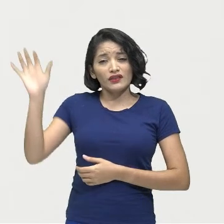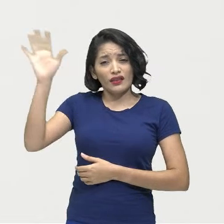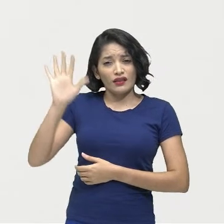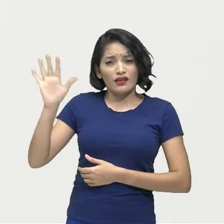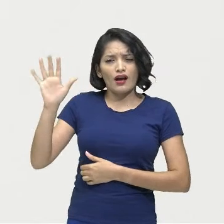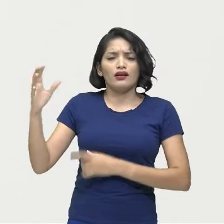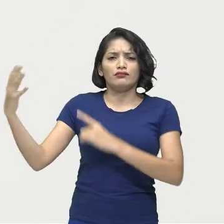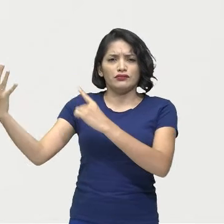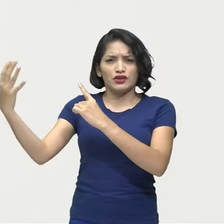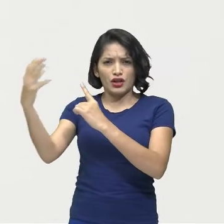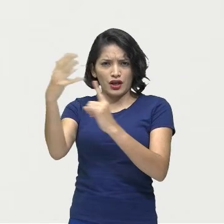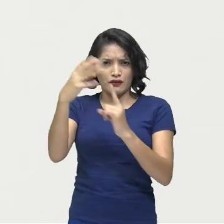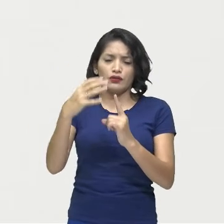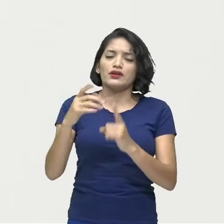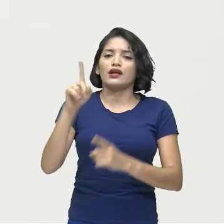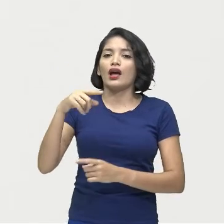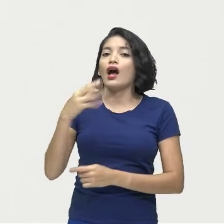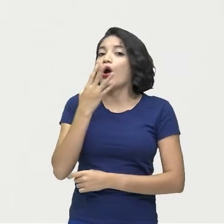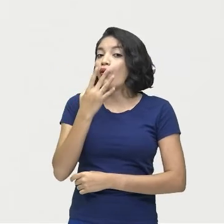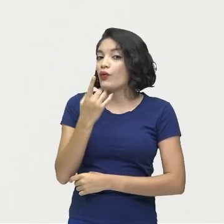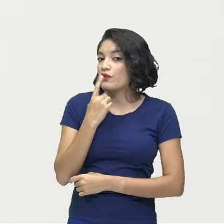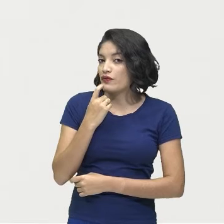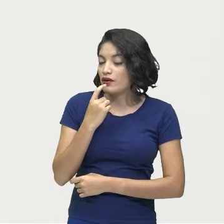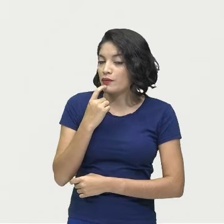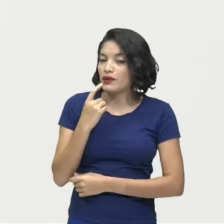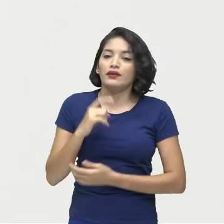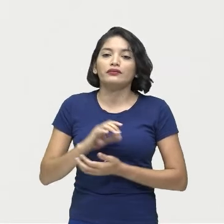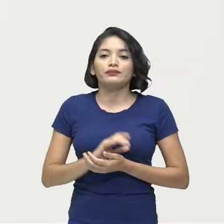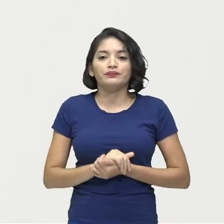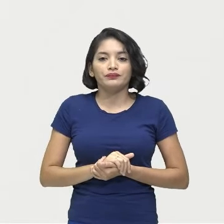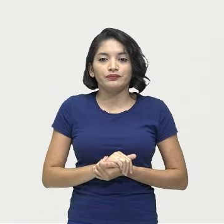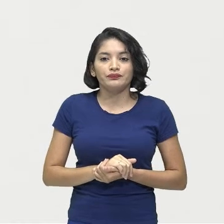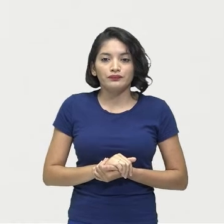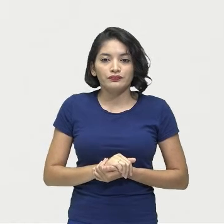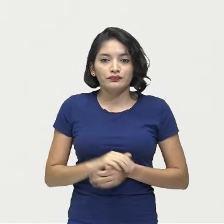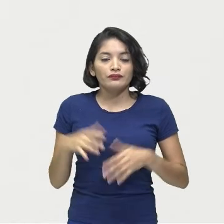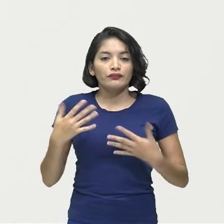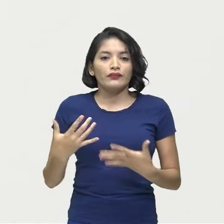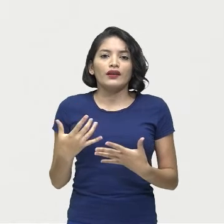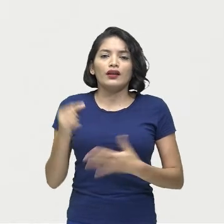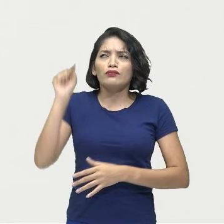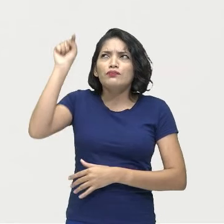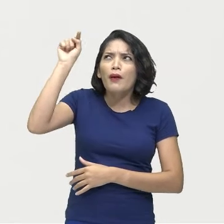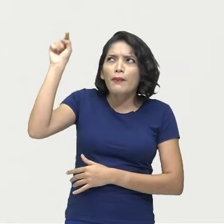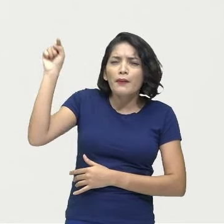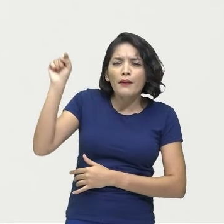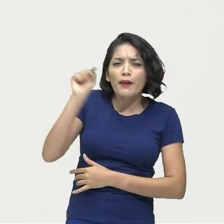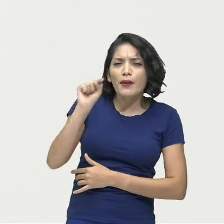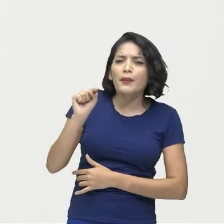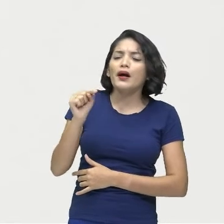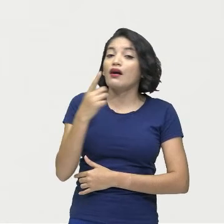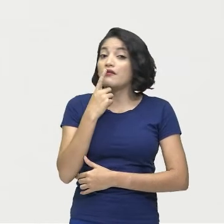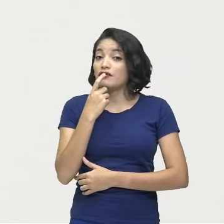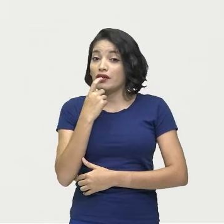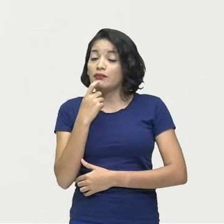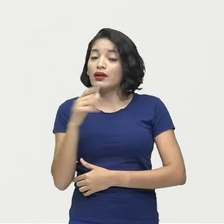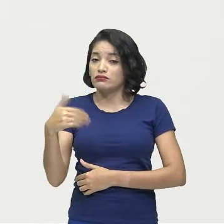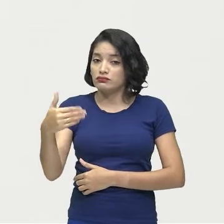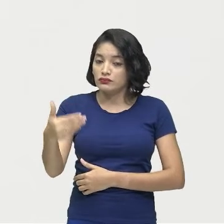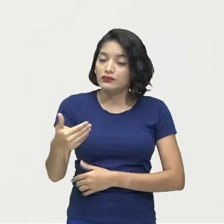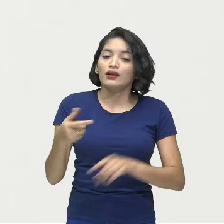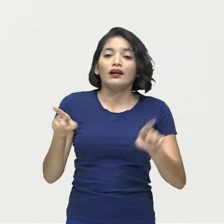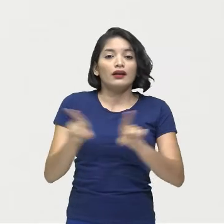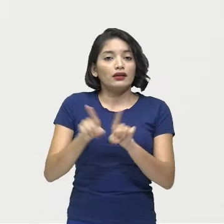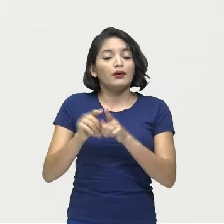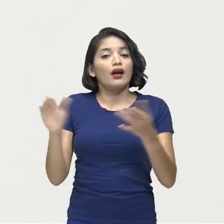influência, vermelhinha aqui que eu vou deixar para vocês. E aqui, tá, nesses pontinhos vermelhos, vocês vão ver mais para frente que vão